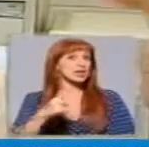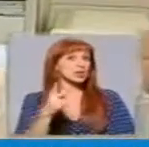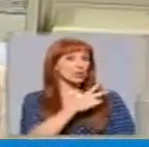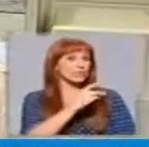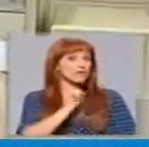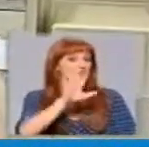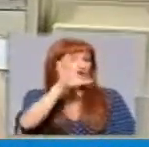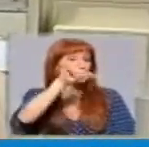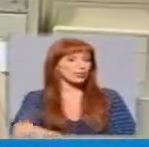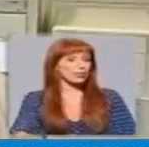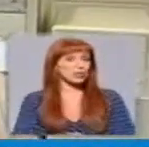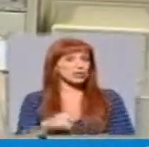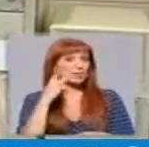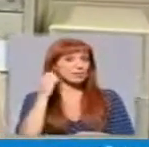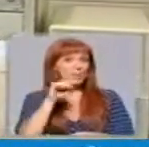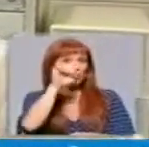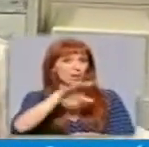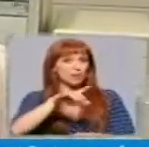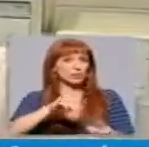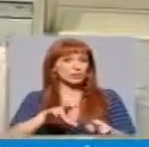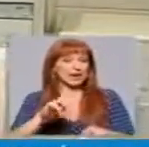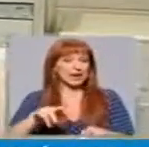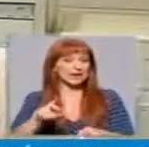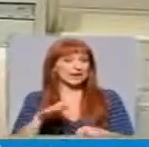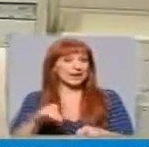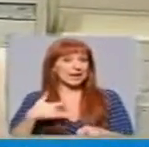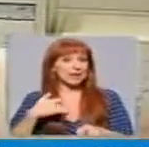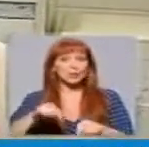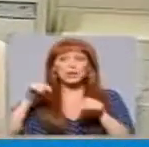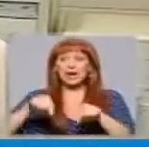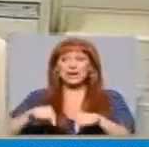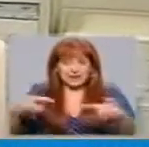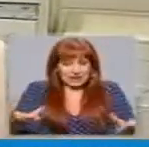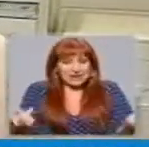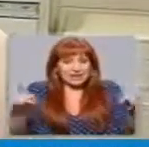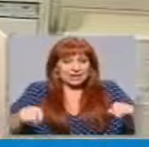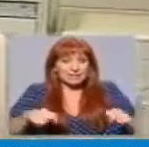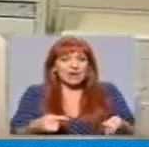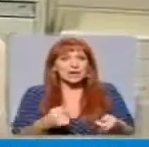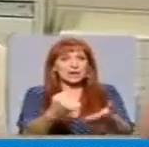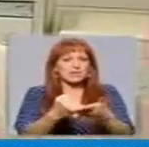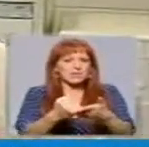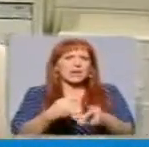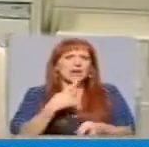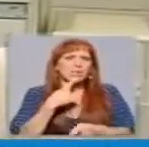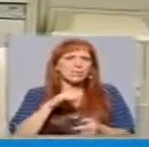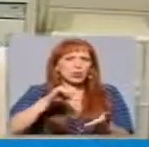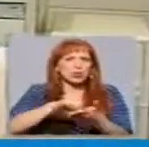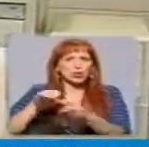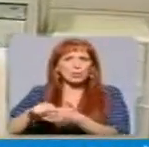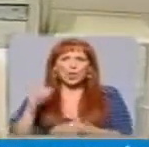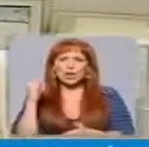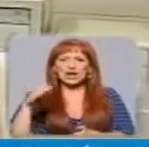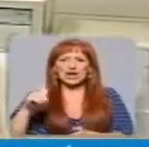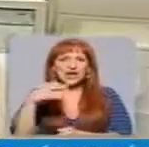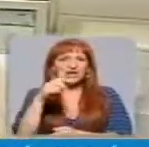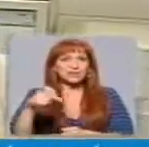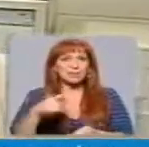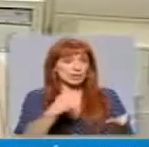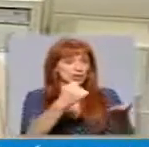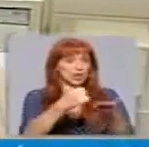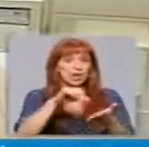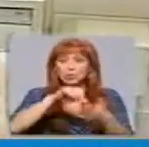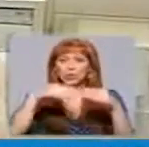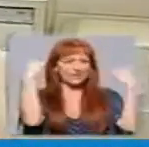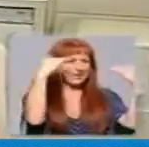de Lisboa do biocant em Cantanhede aqui dominavam nós estamos que são essencialmente os pode também o hispa são essencialmente